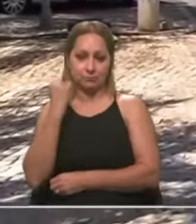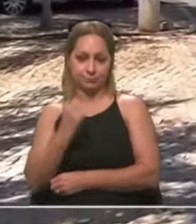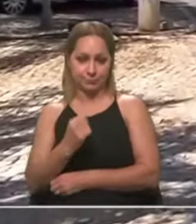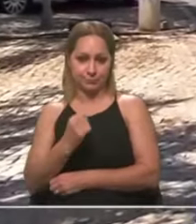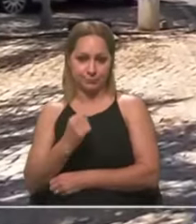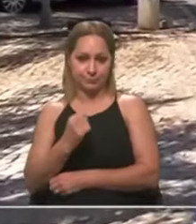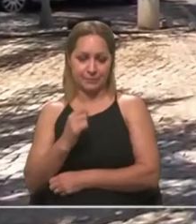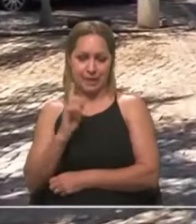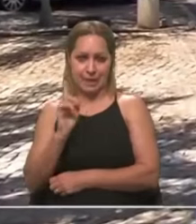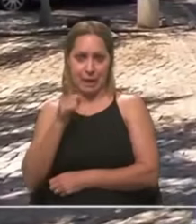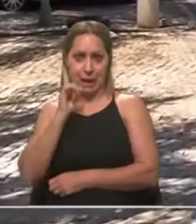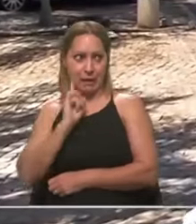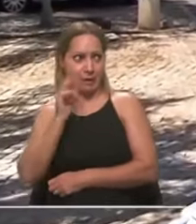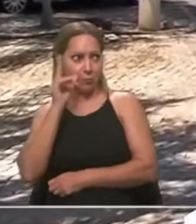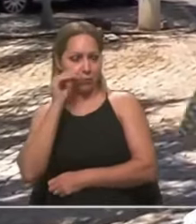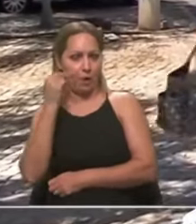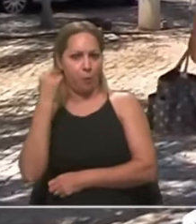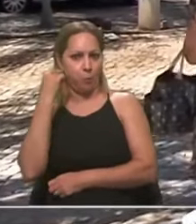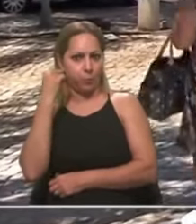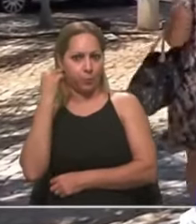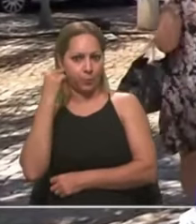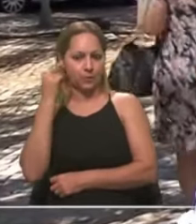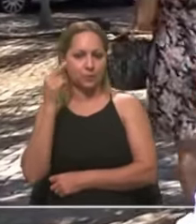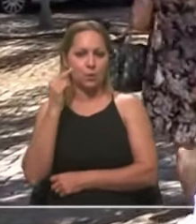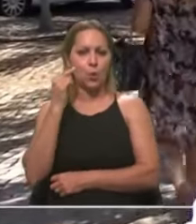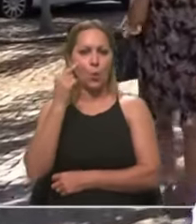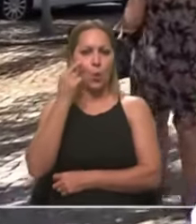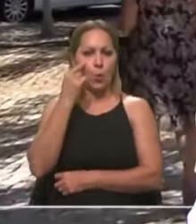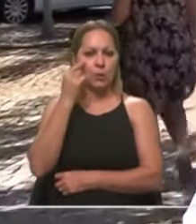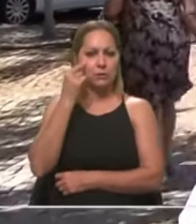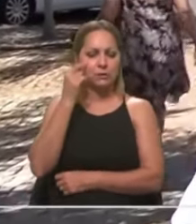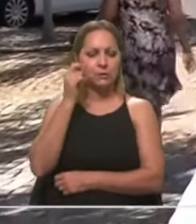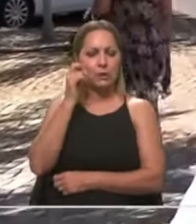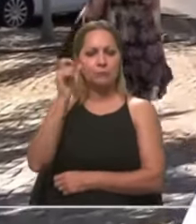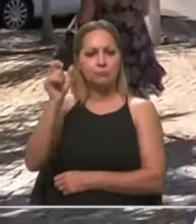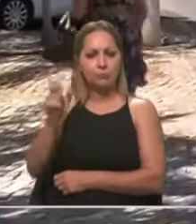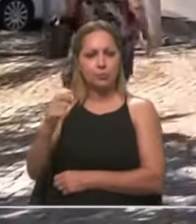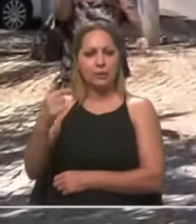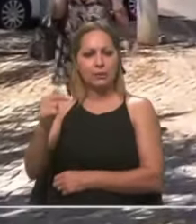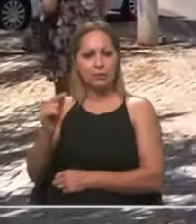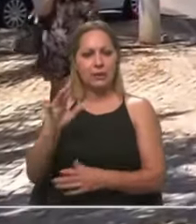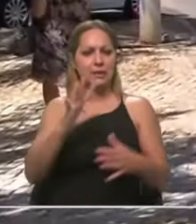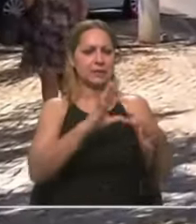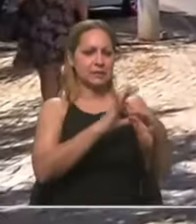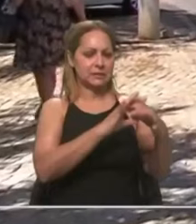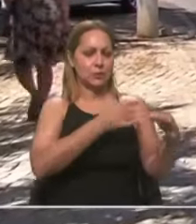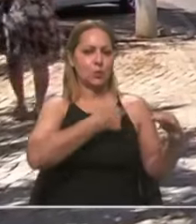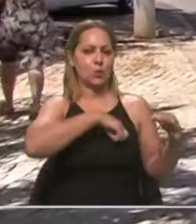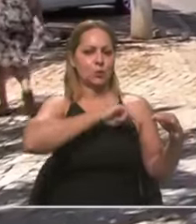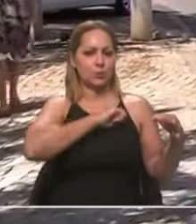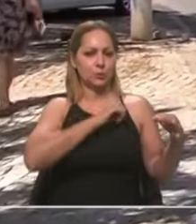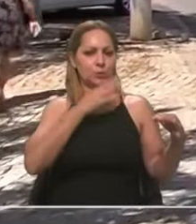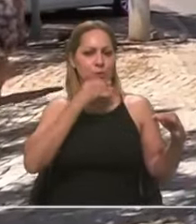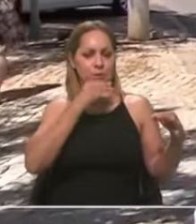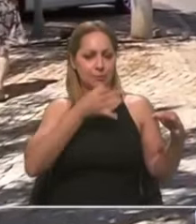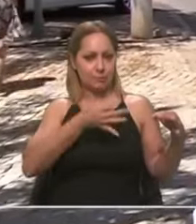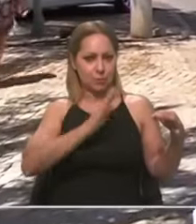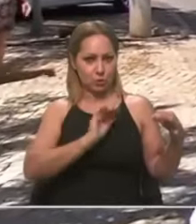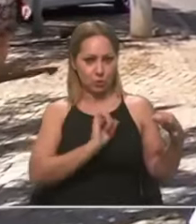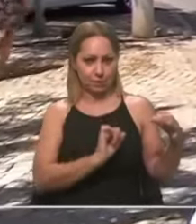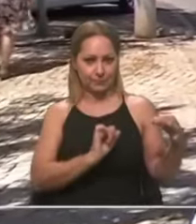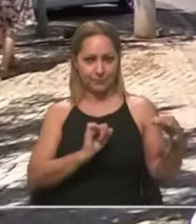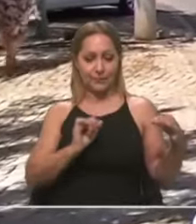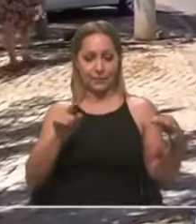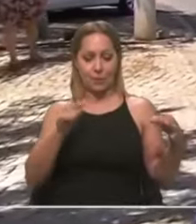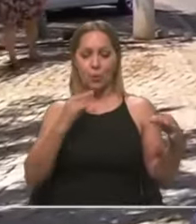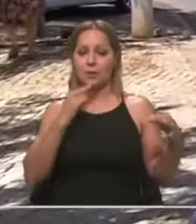esta namorada conhecia uma pessoa que tinha uma ligação com o inspetor da Polícia Judiciária. Acabou por